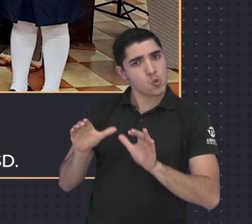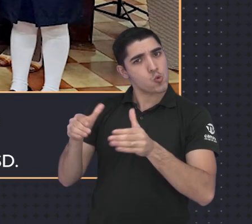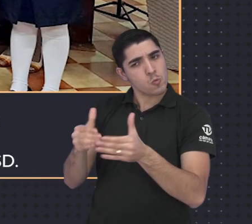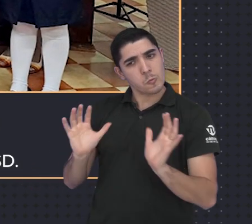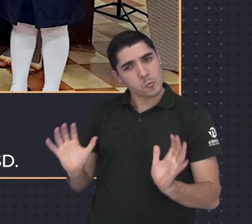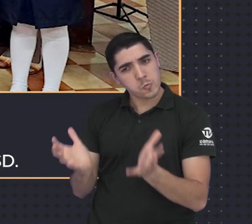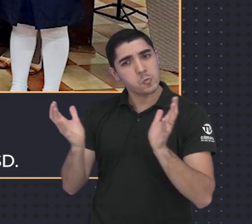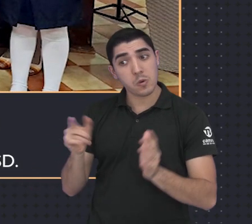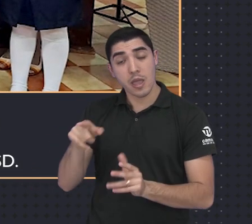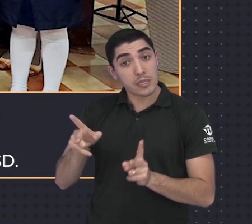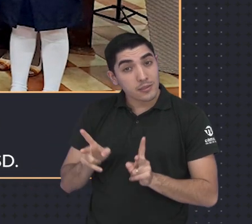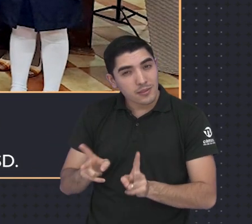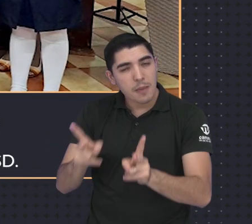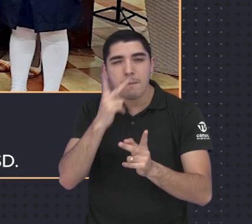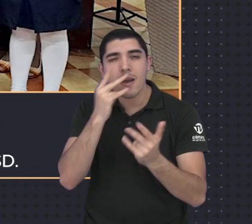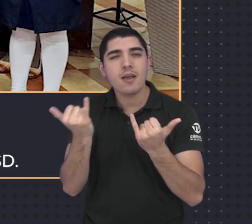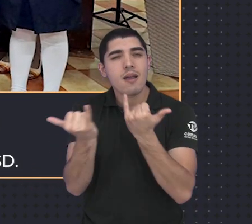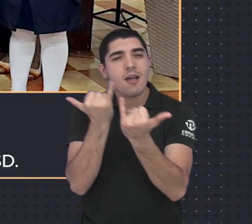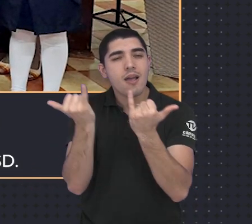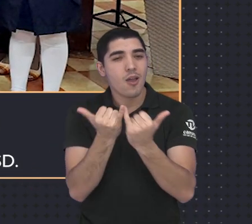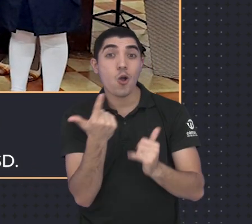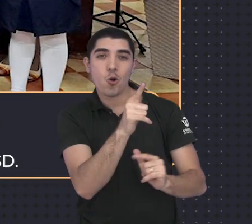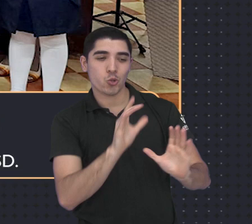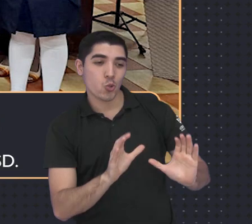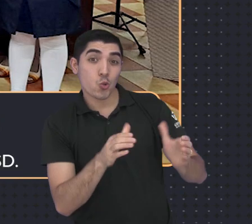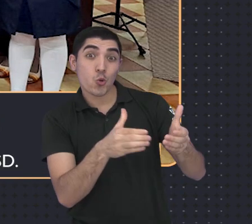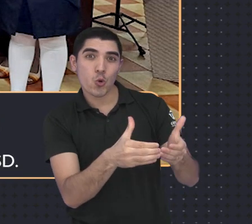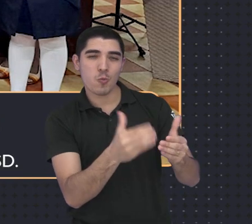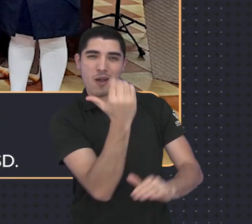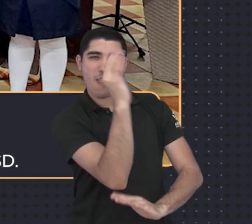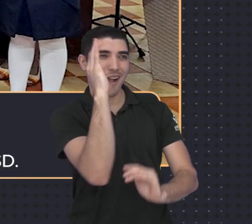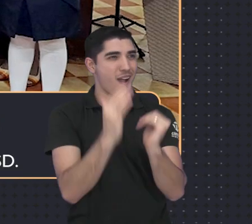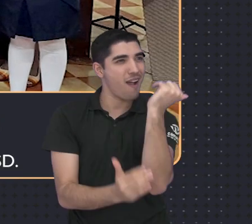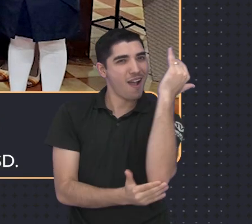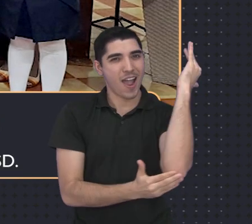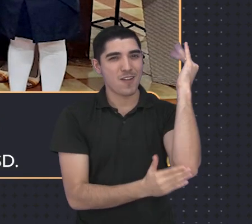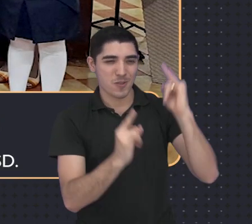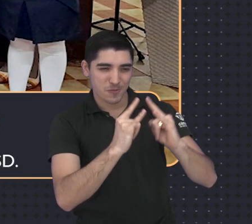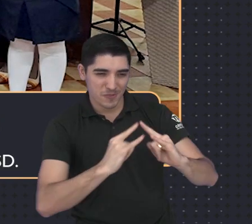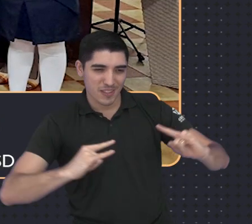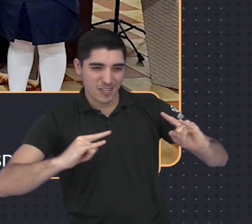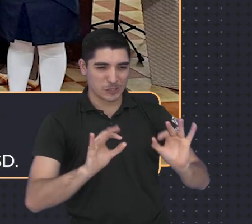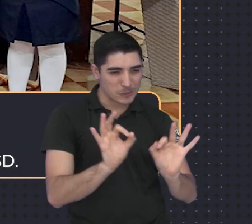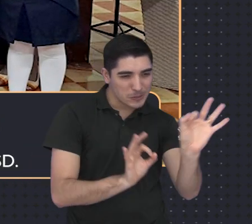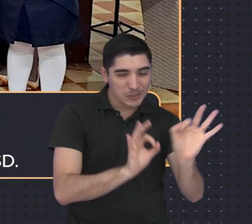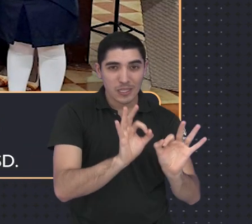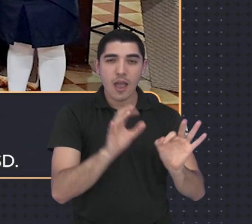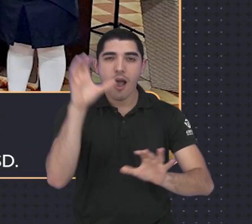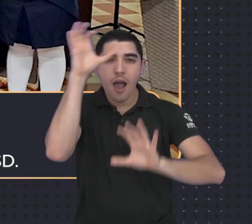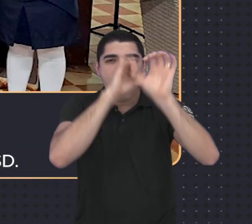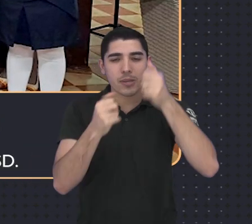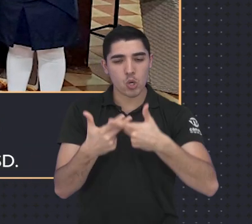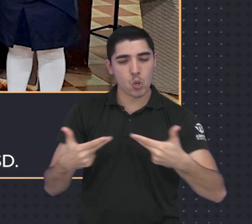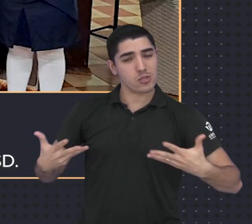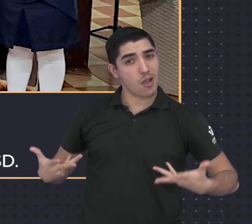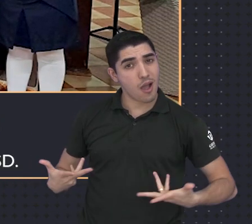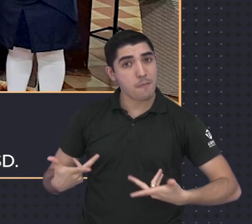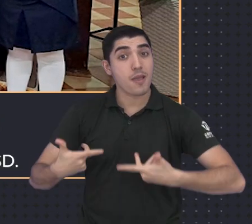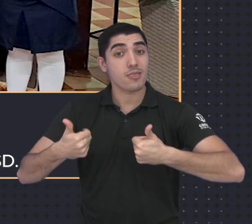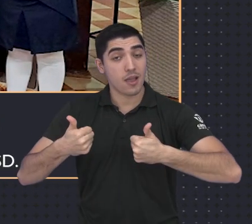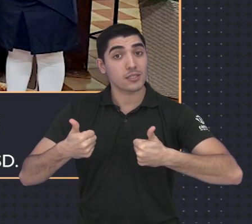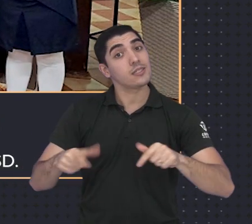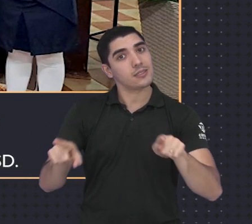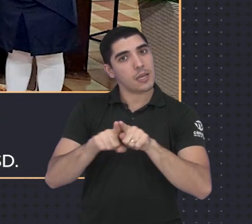clube, que funciona de maneira similar aos clubes de escoteiros, incentivando as crianças a desenvolverem diversas